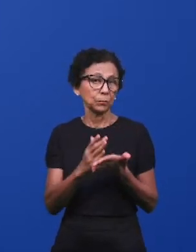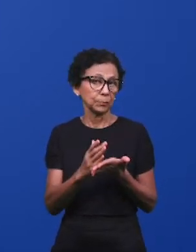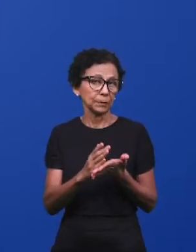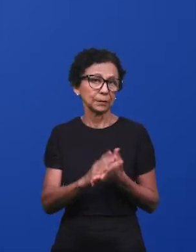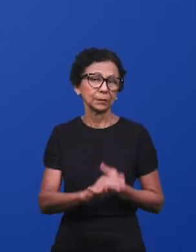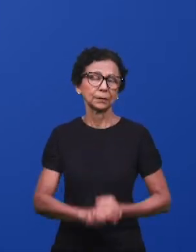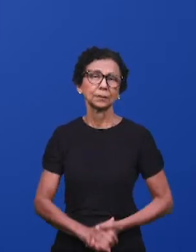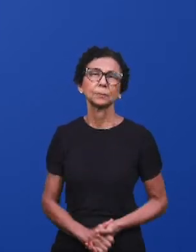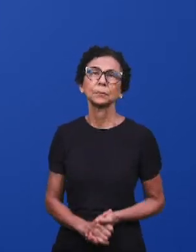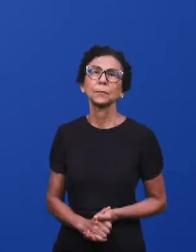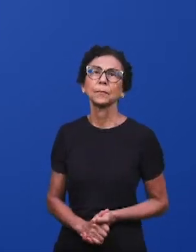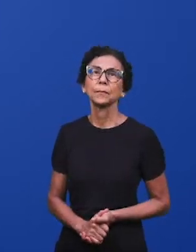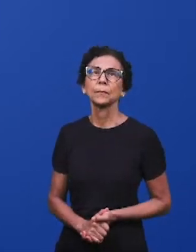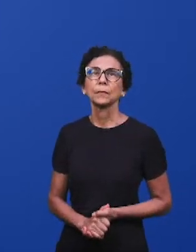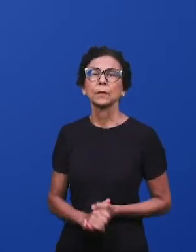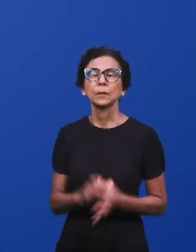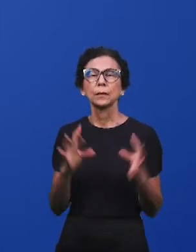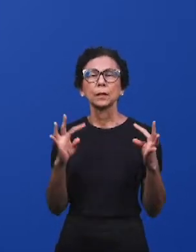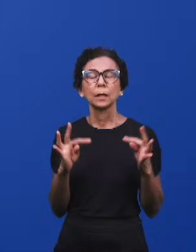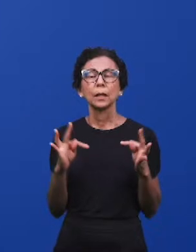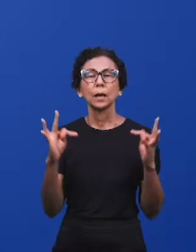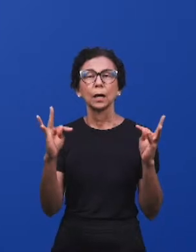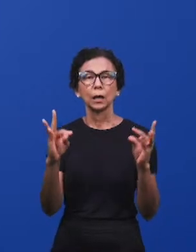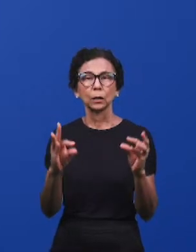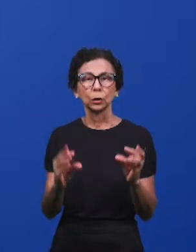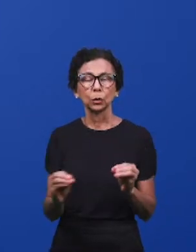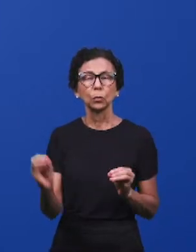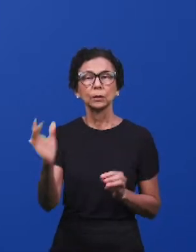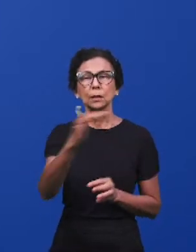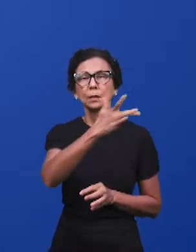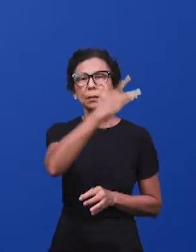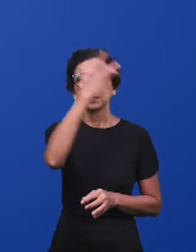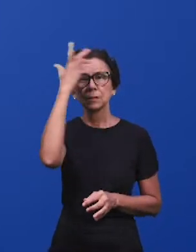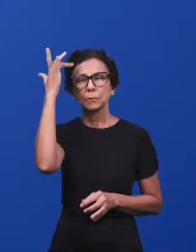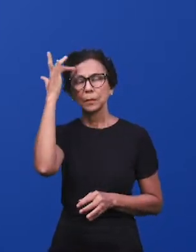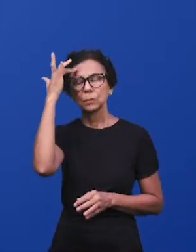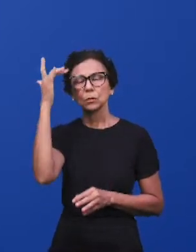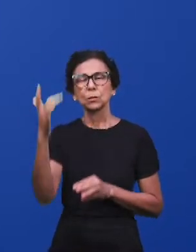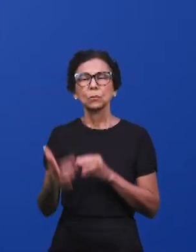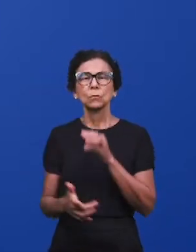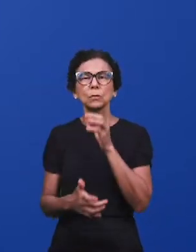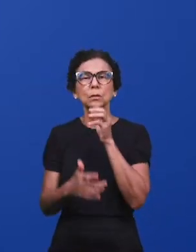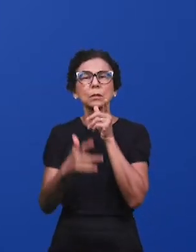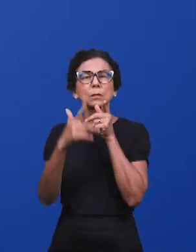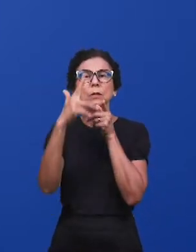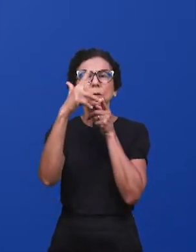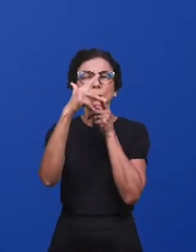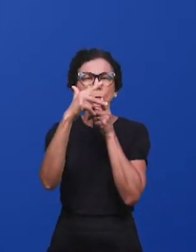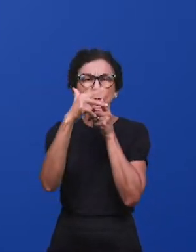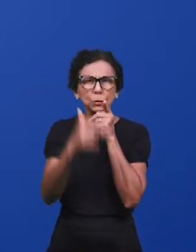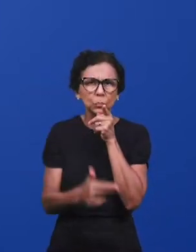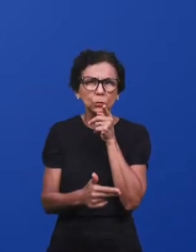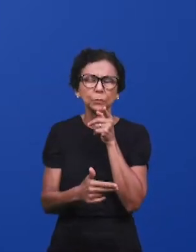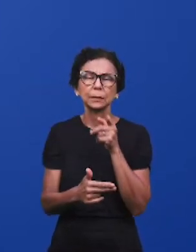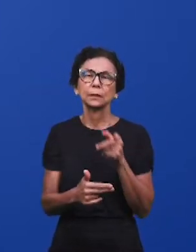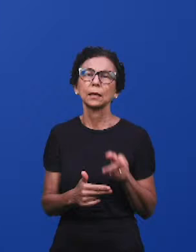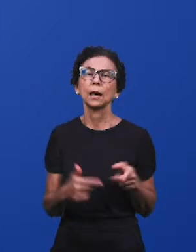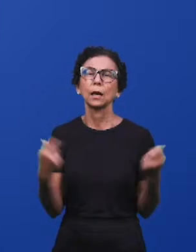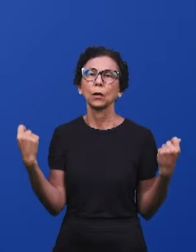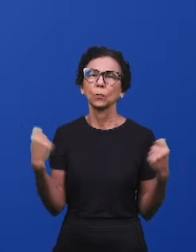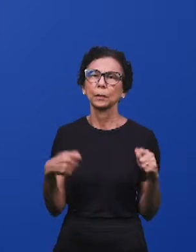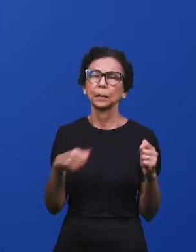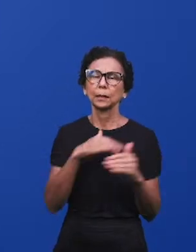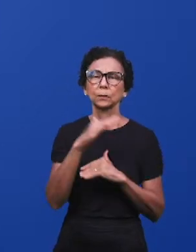homens que se deixa circuncidar, que está obrigado a guardar toda a lei.